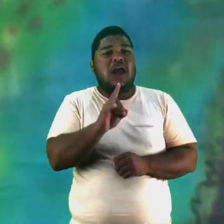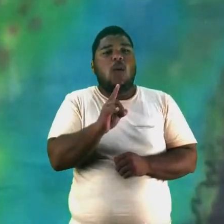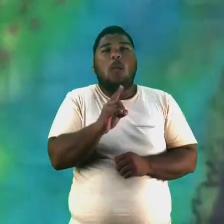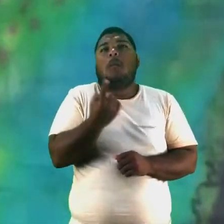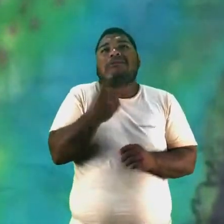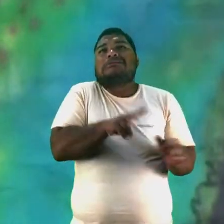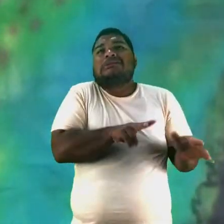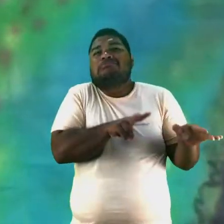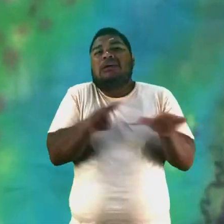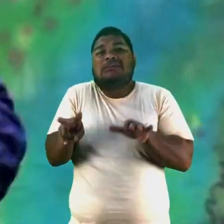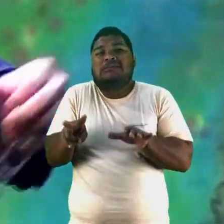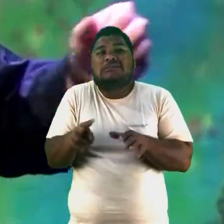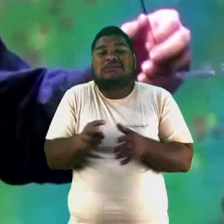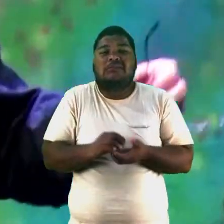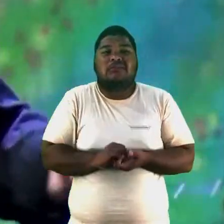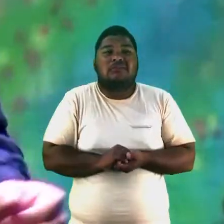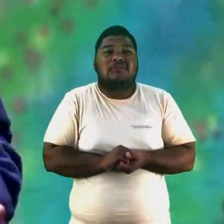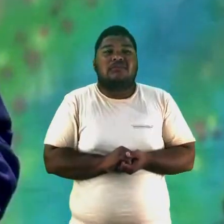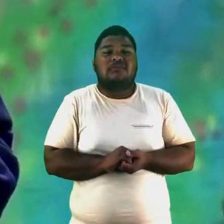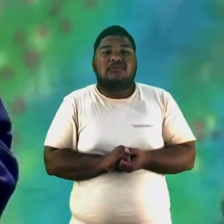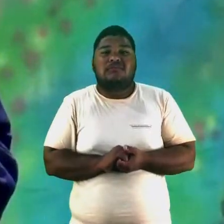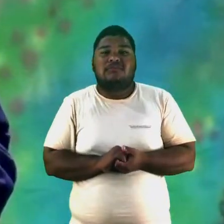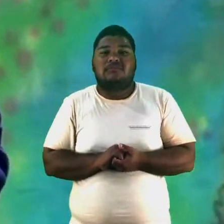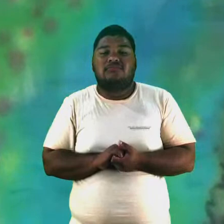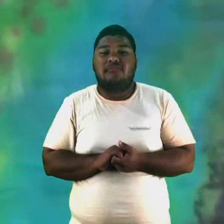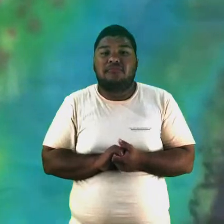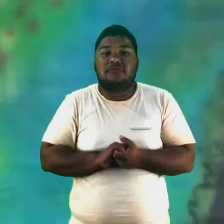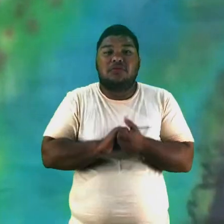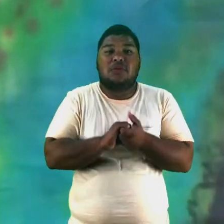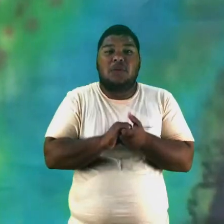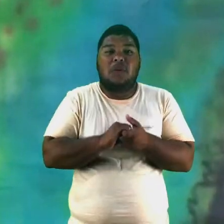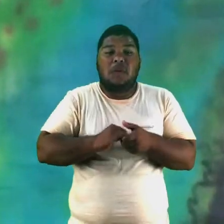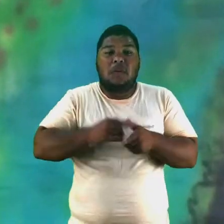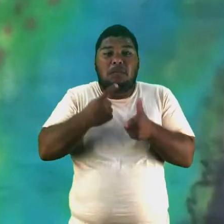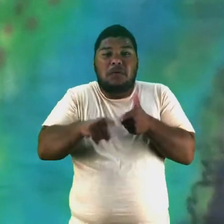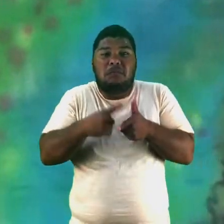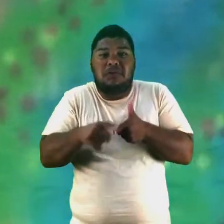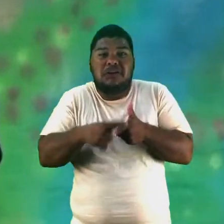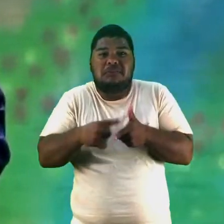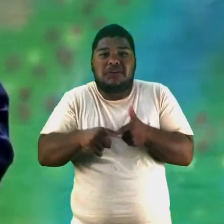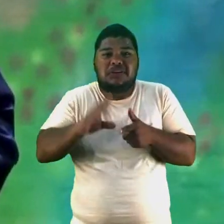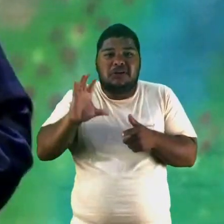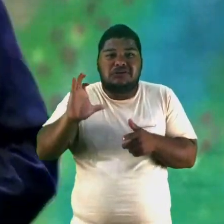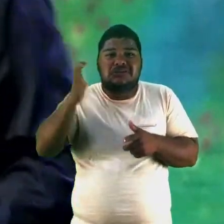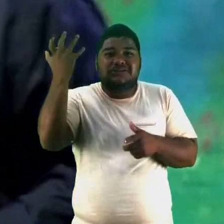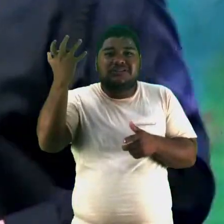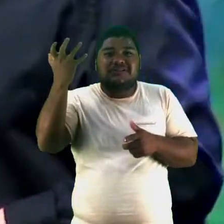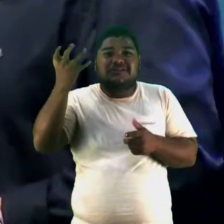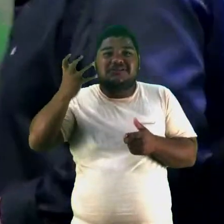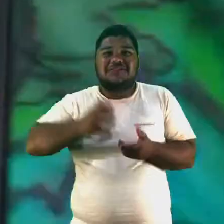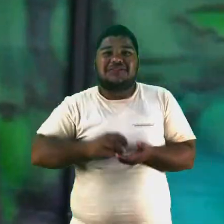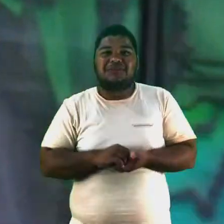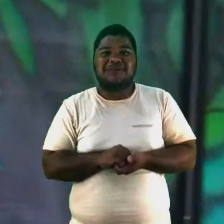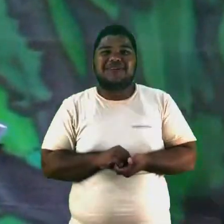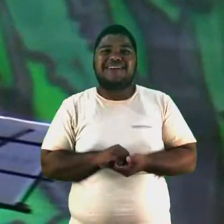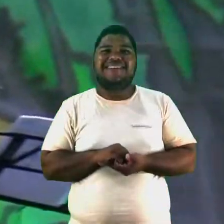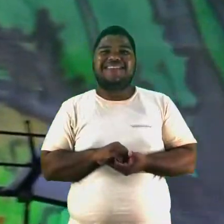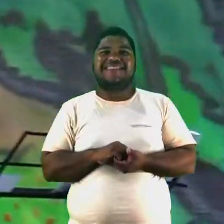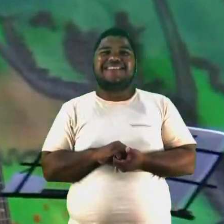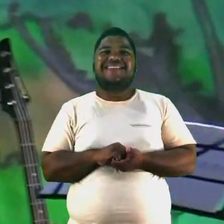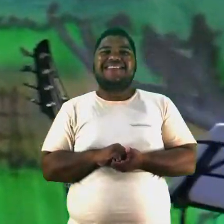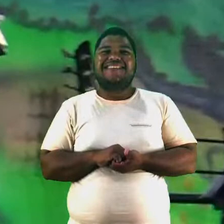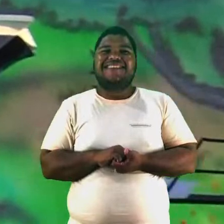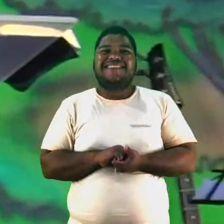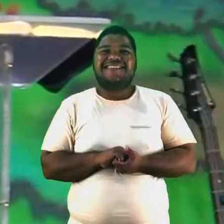que você ficou abalado por um problema que aconteceu, não. Superior a 2 semanas. Também ela é marcada por